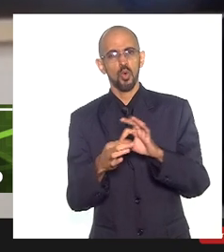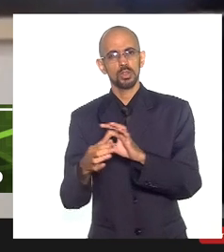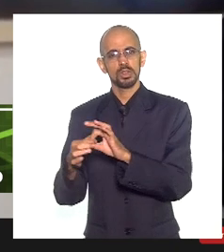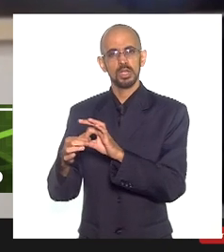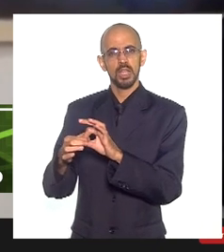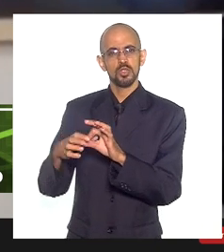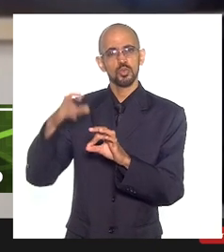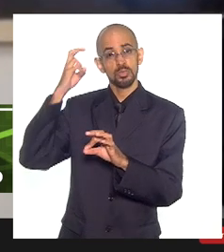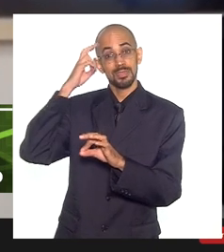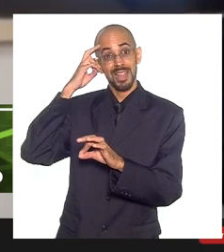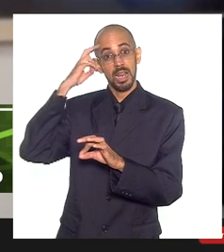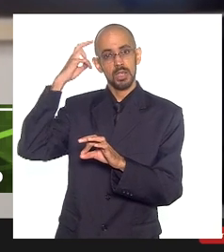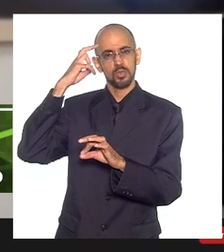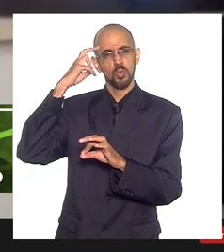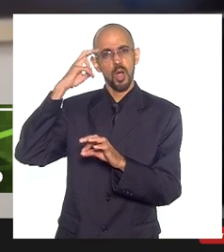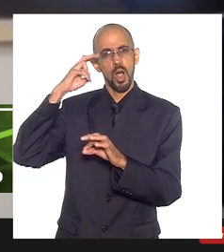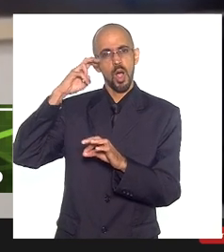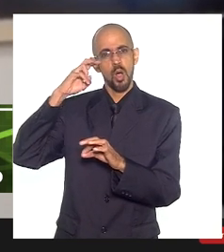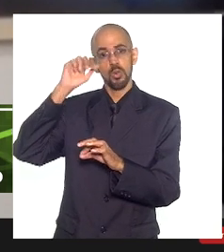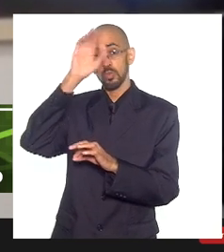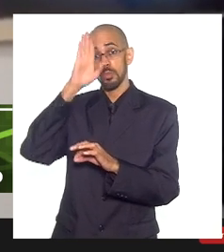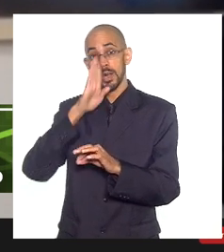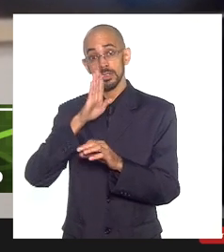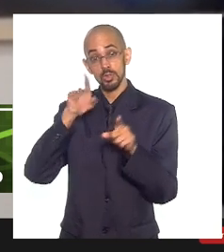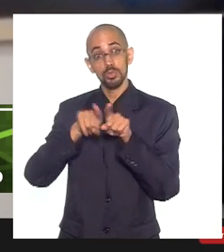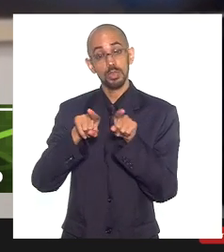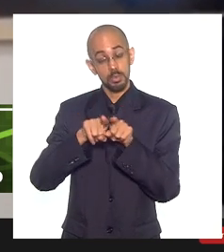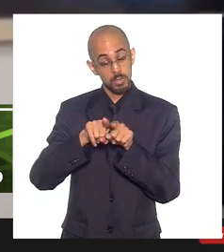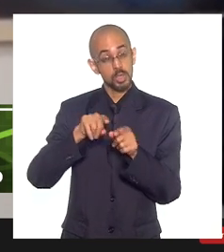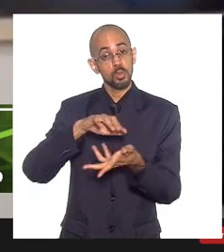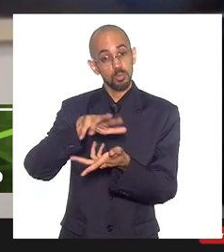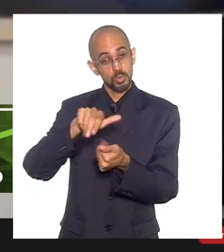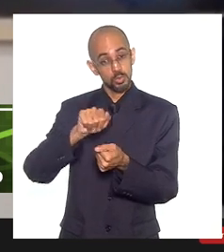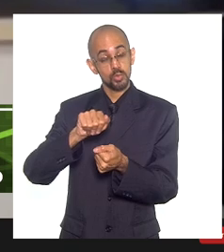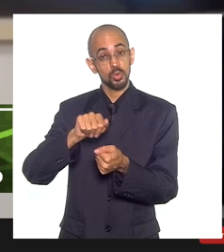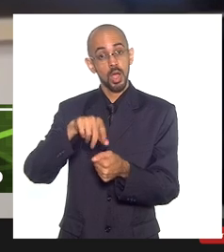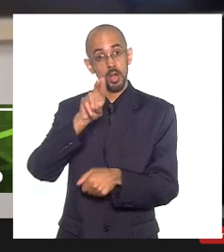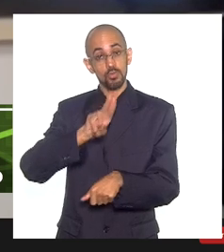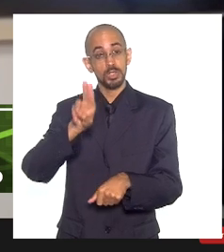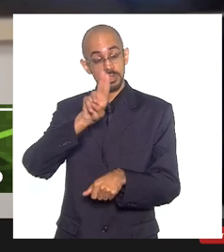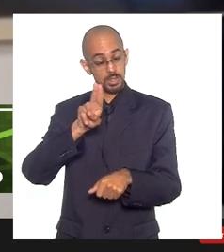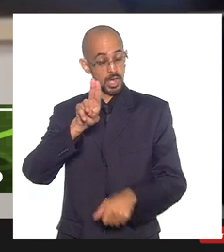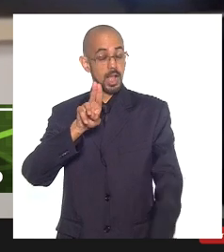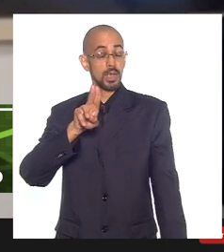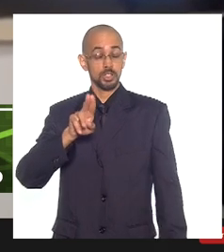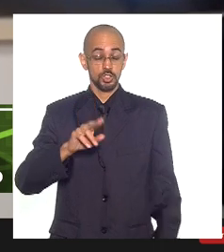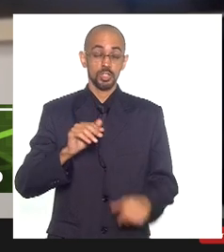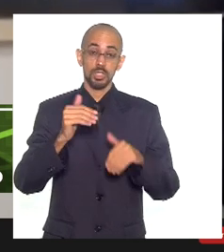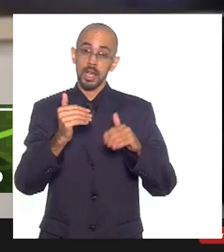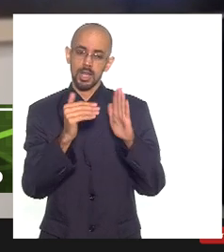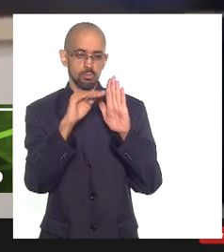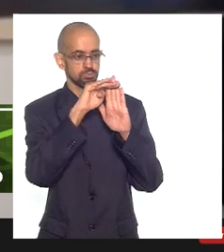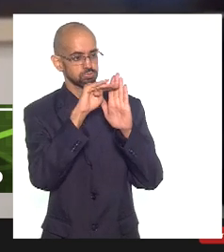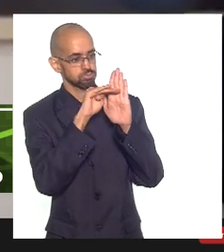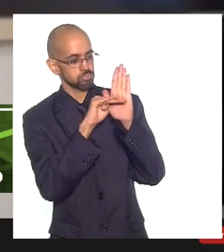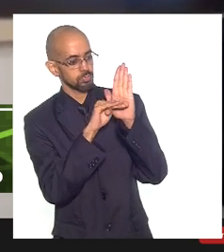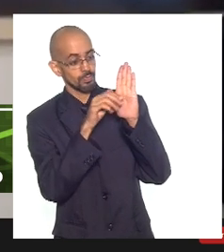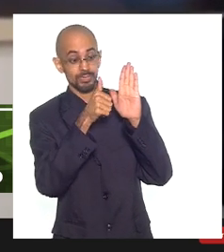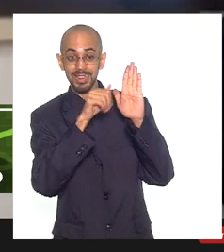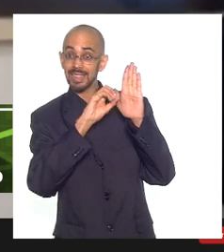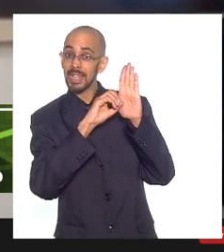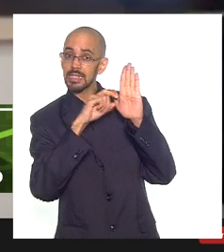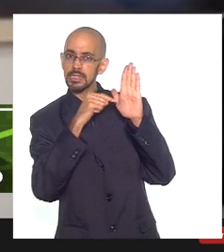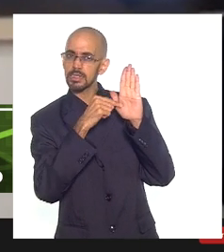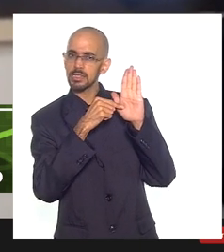mundial. A universidade está entre as dez maiores, há muitos índices que calculam o lugar onde as universidades